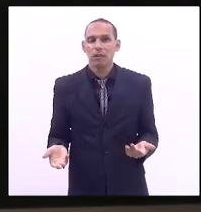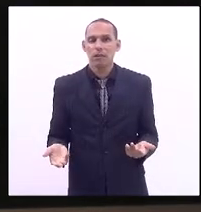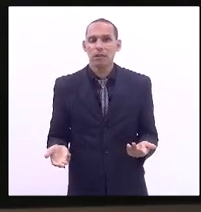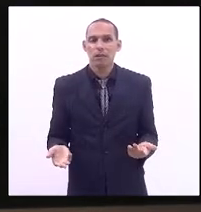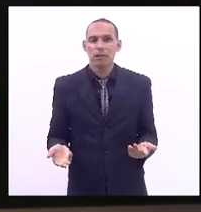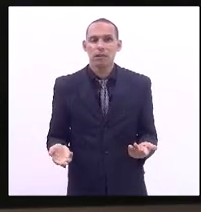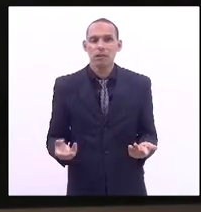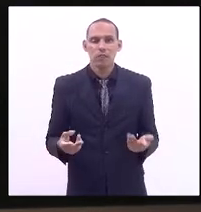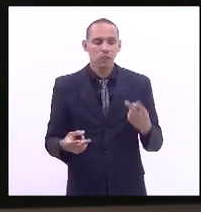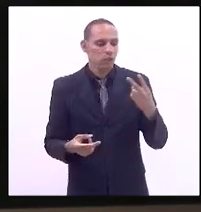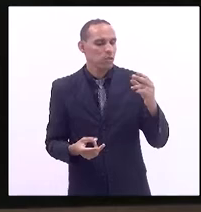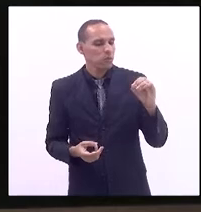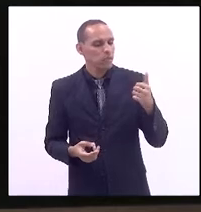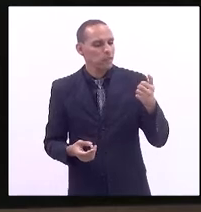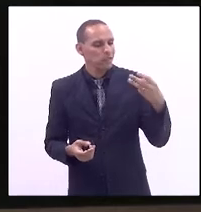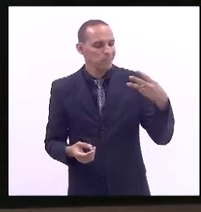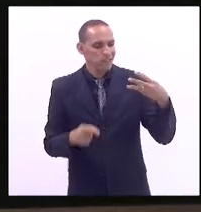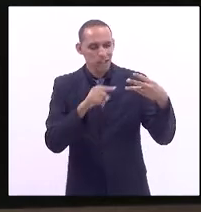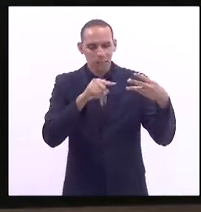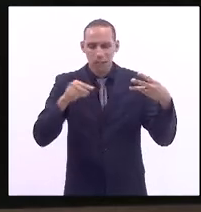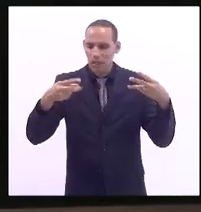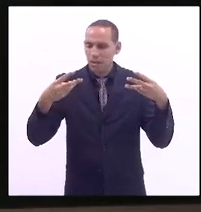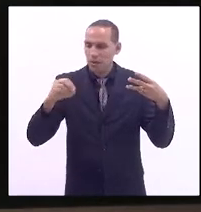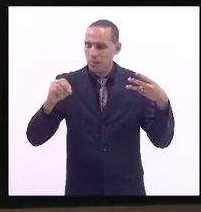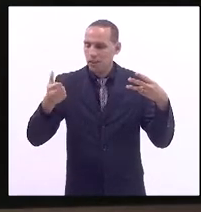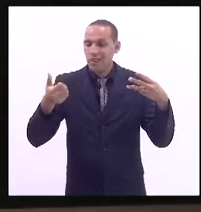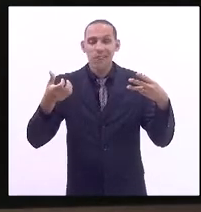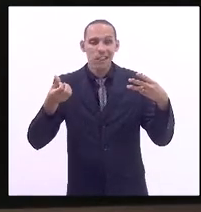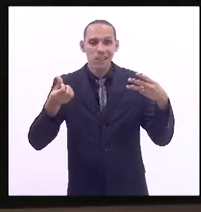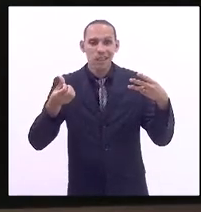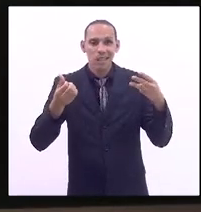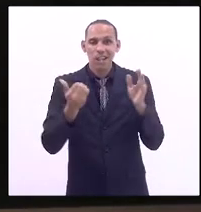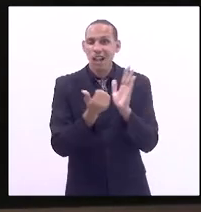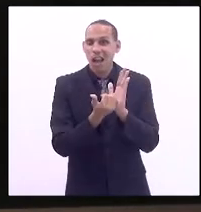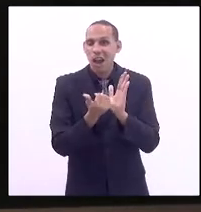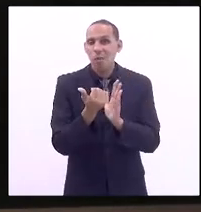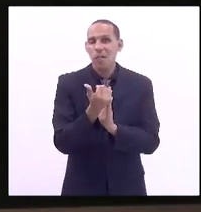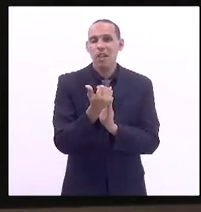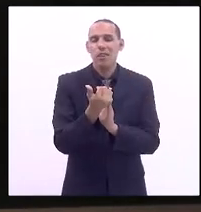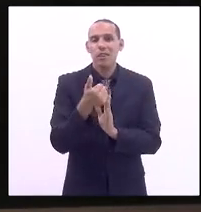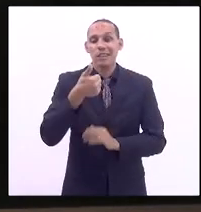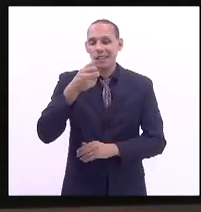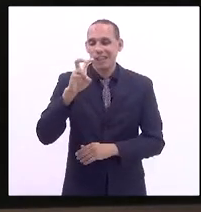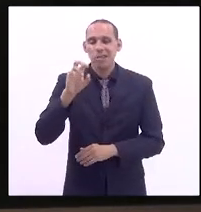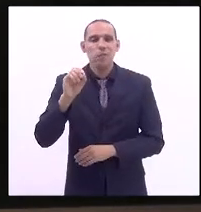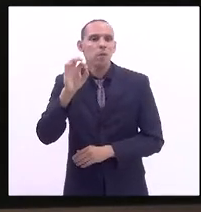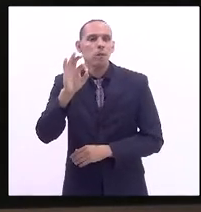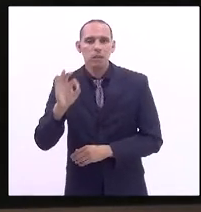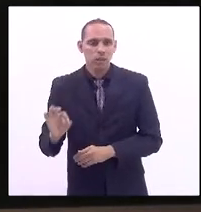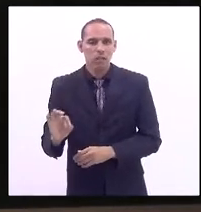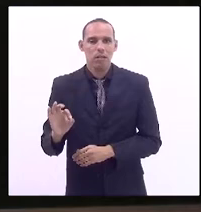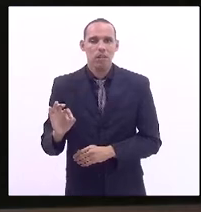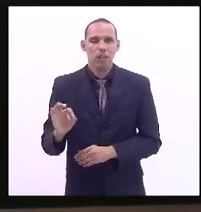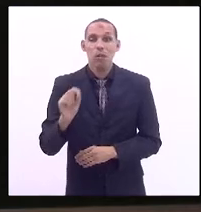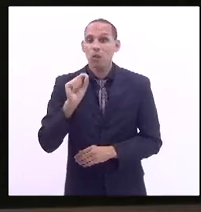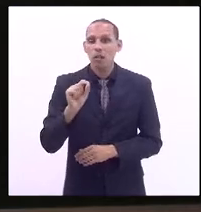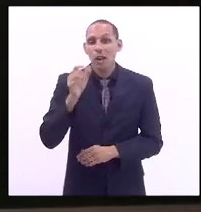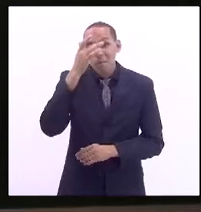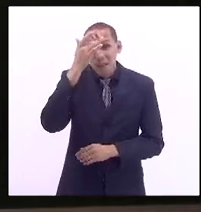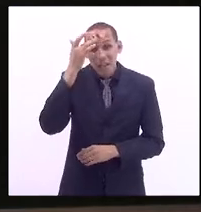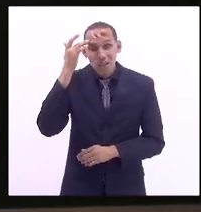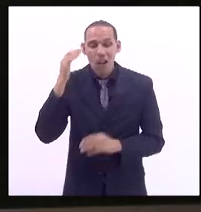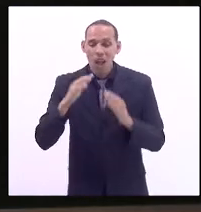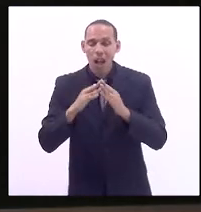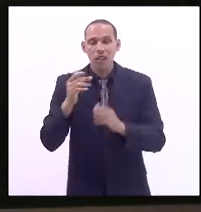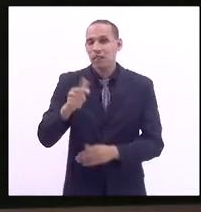entre 2013/2016 houve um aumento de cento e cinquenta por cento no número de pessoas